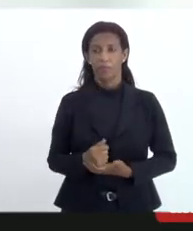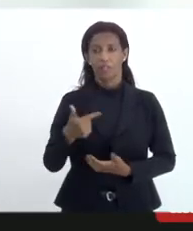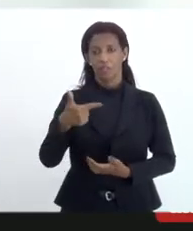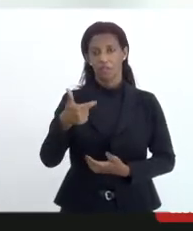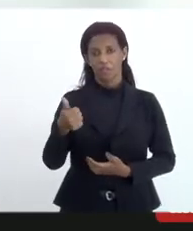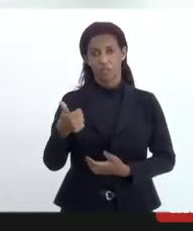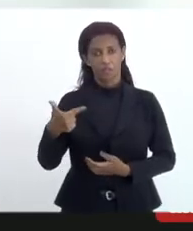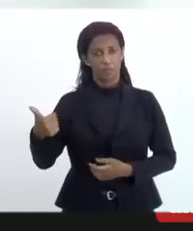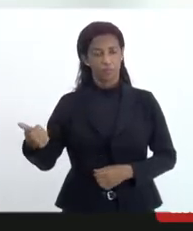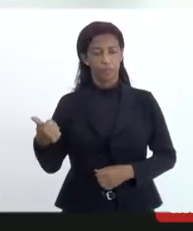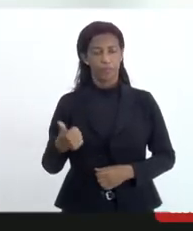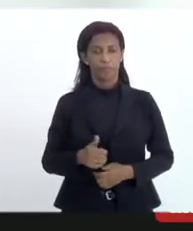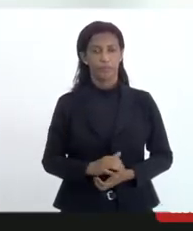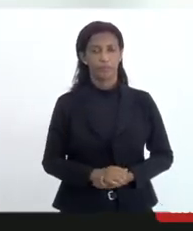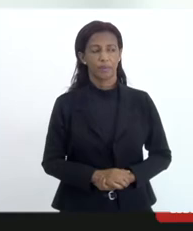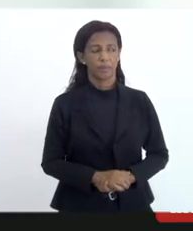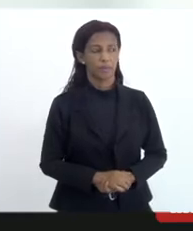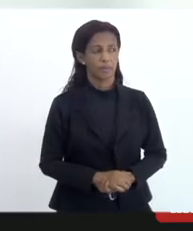24 de setembro de 2021.